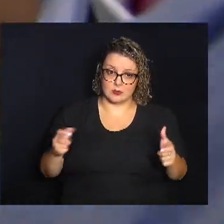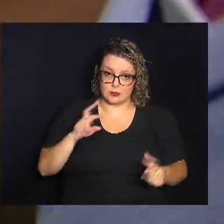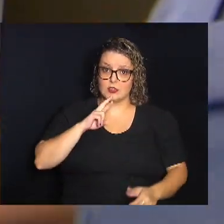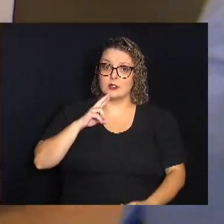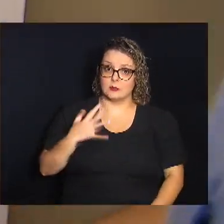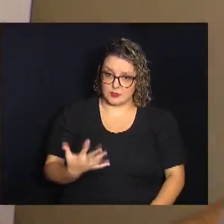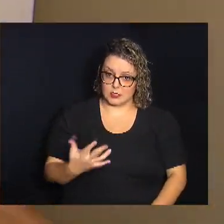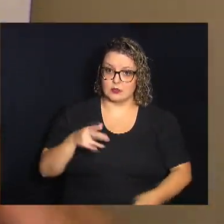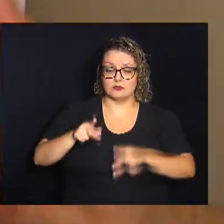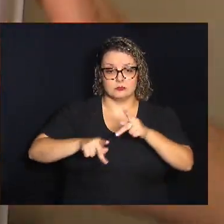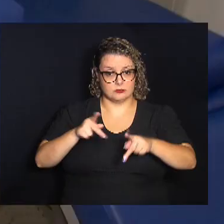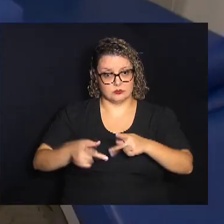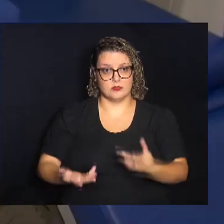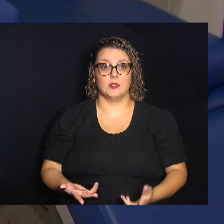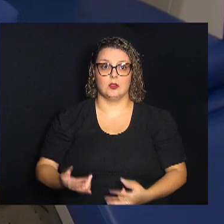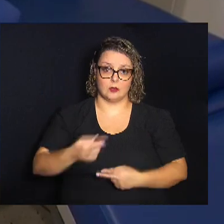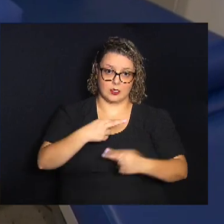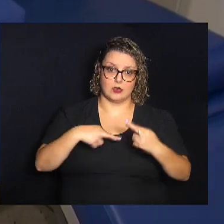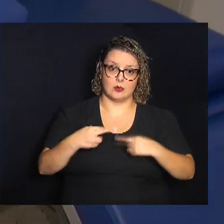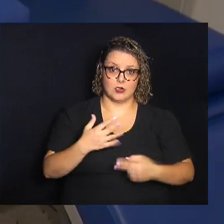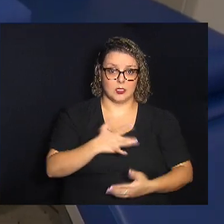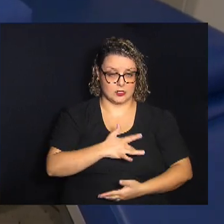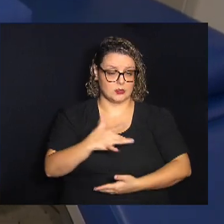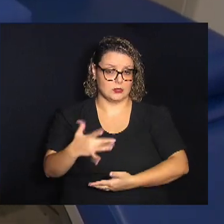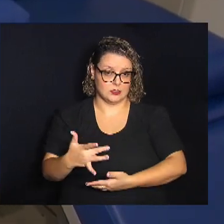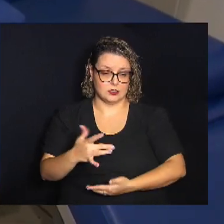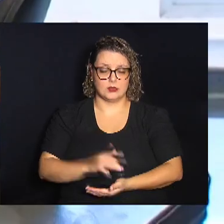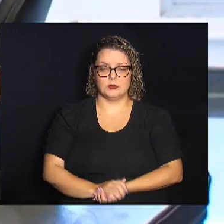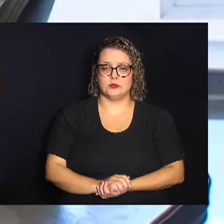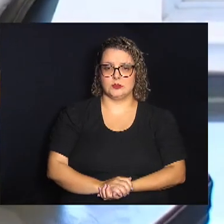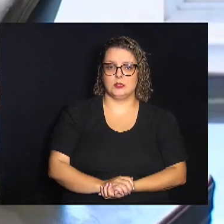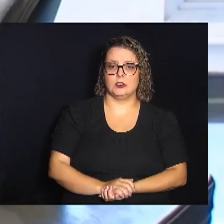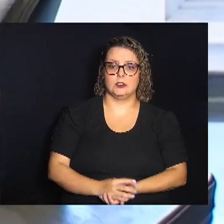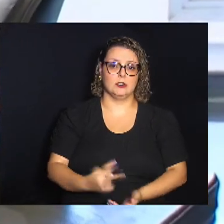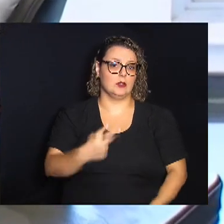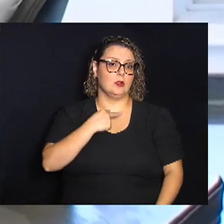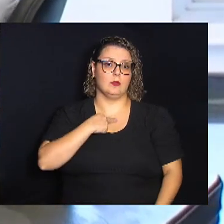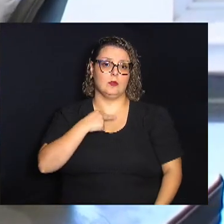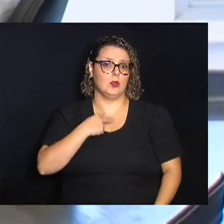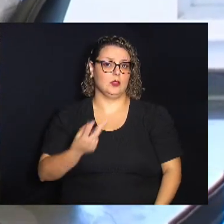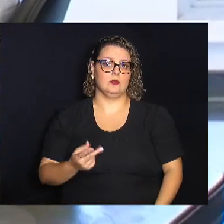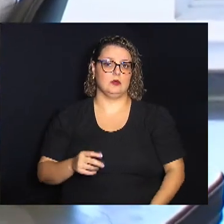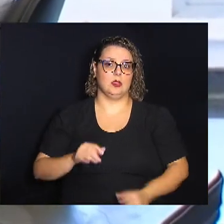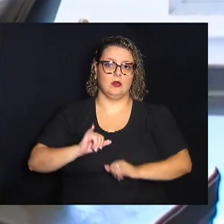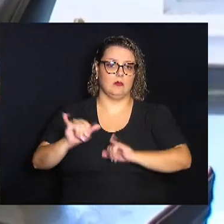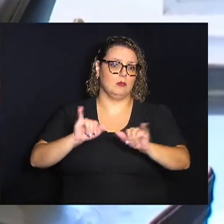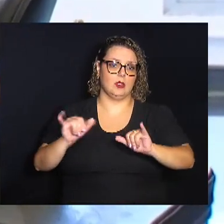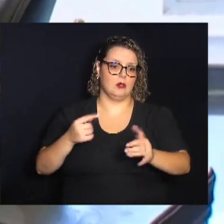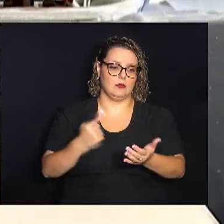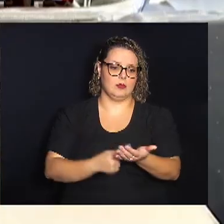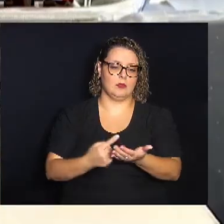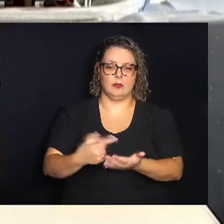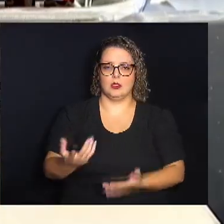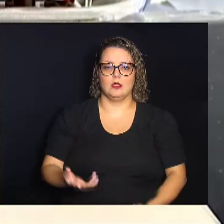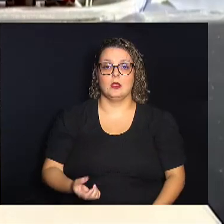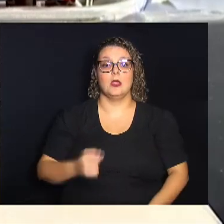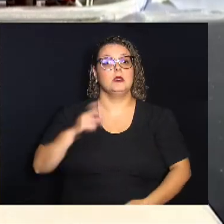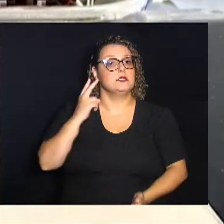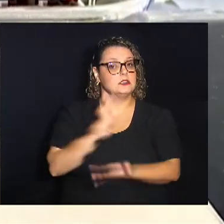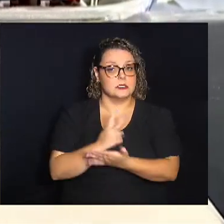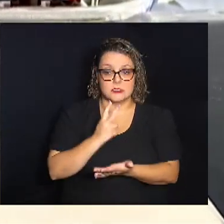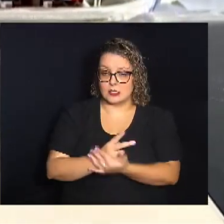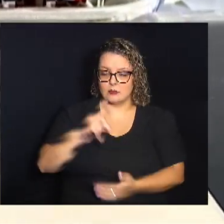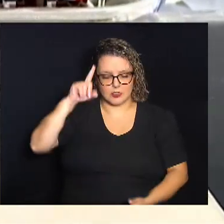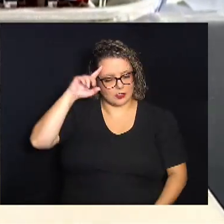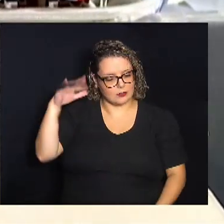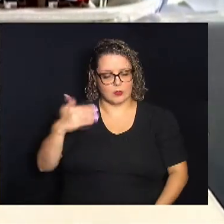da população com relação às doações. E não dá para a gente fazer campanhas pontuais, tem que ser sistemáticas, rotineiras, chamando